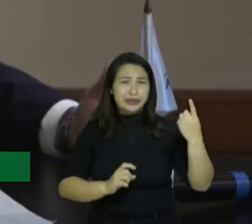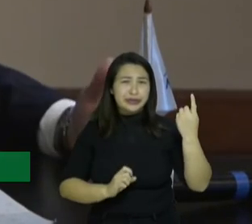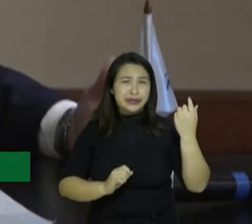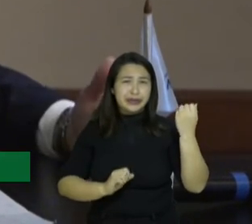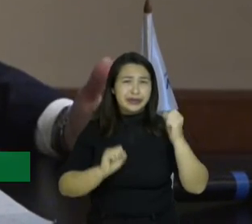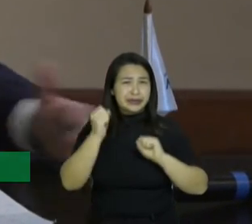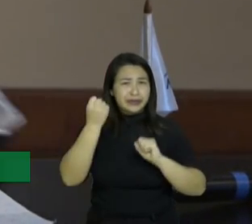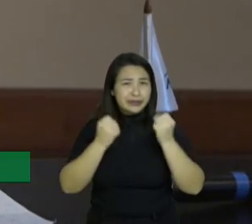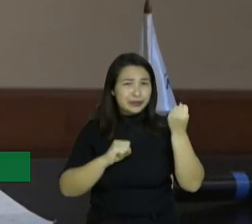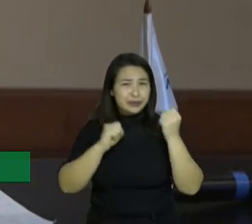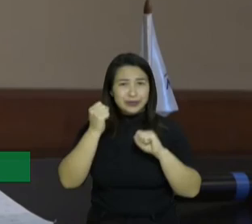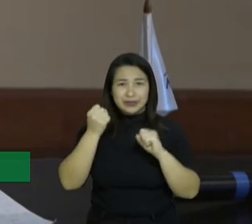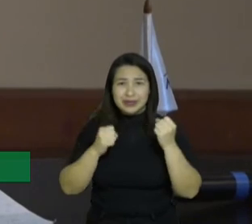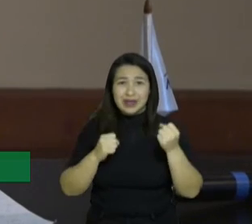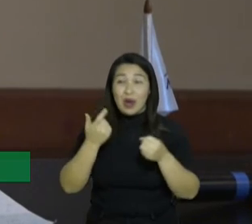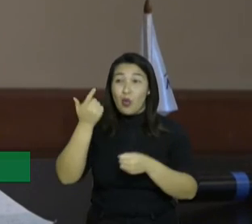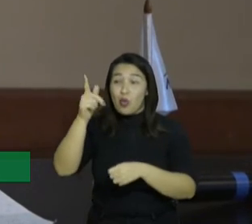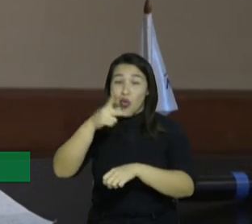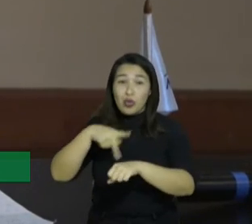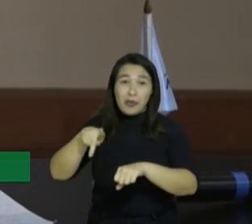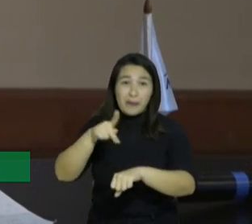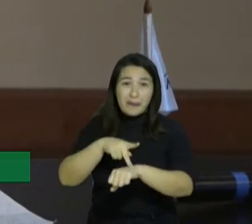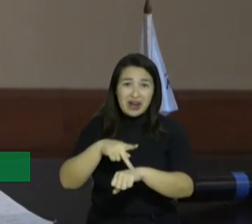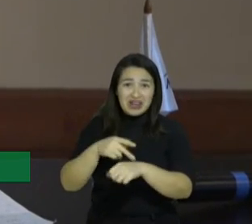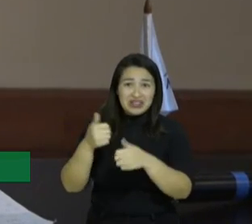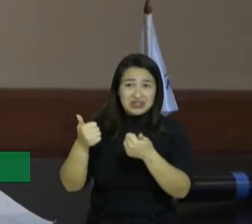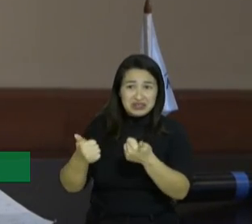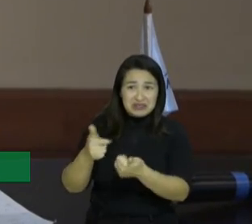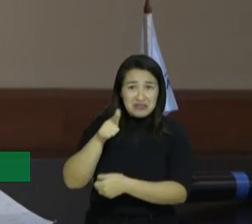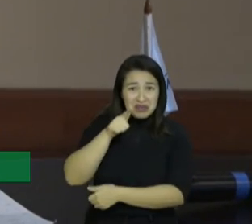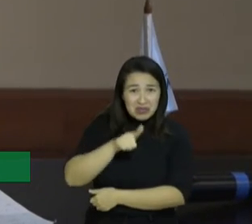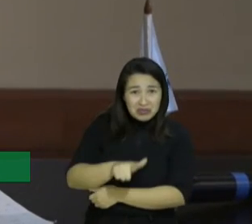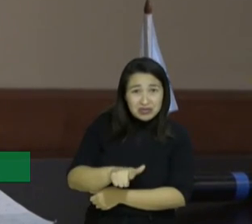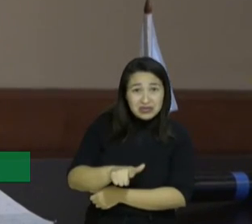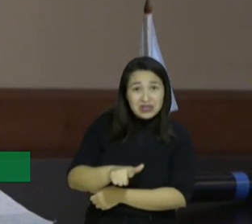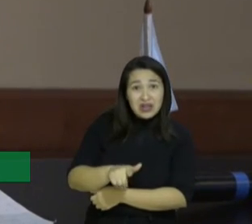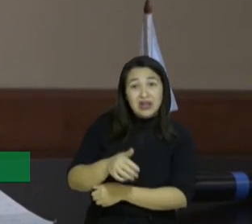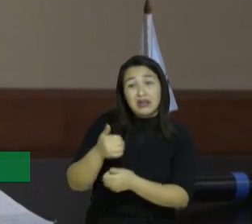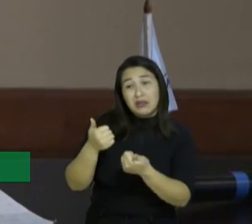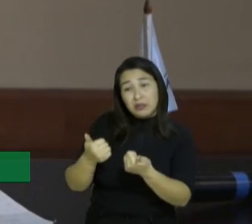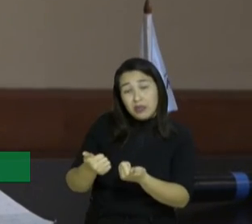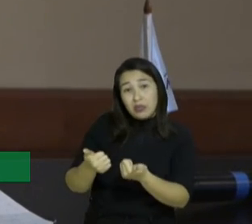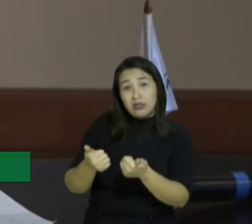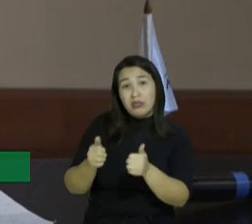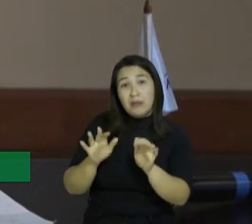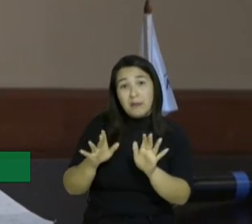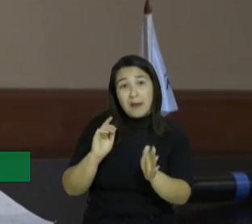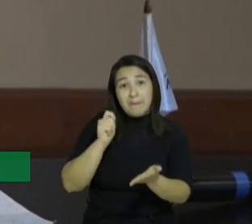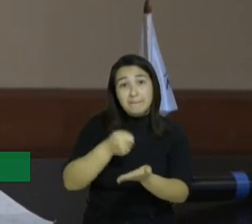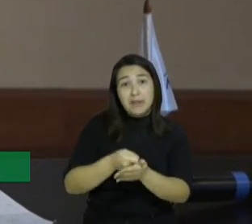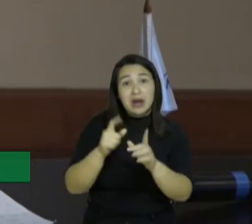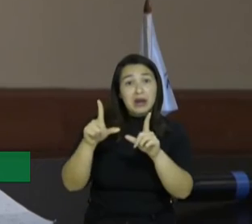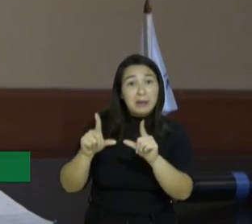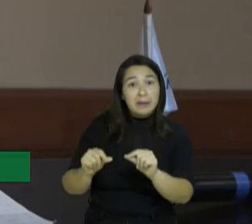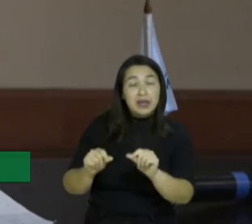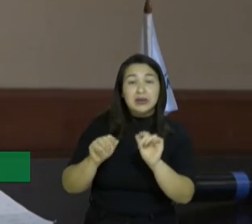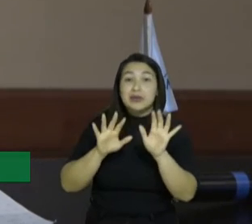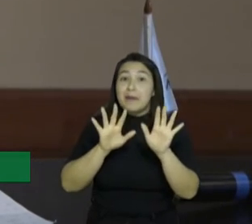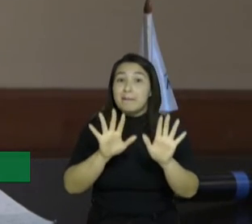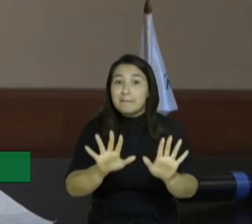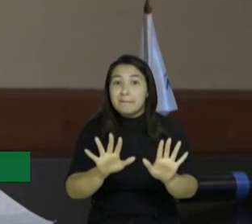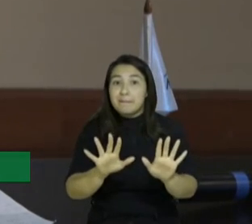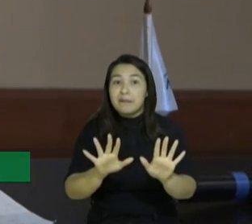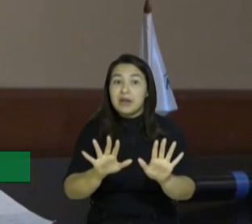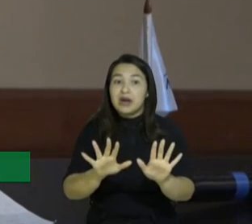deu certo lugar nenhum todos os países que fizeram vão muito bem obrigado e quem ganha a sociedade que paga menos mas sem